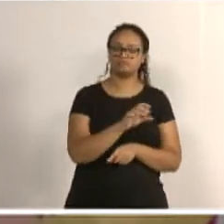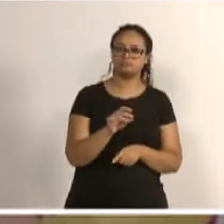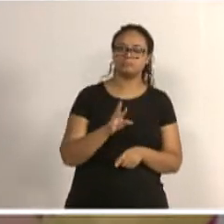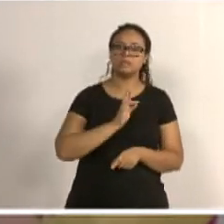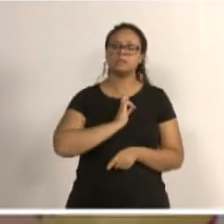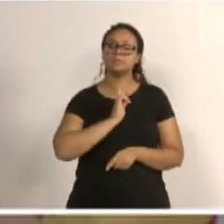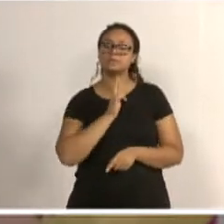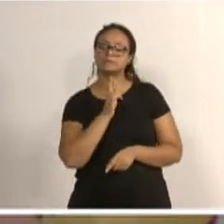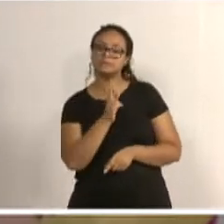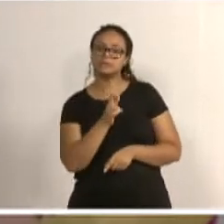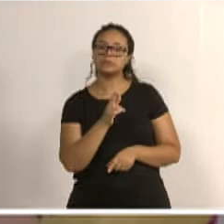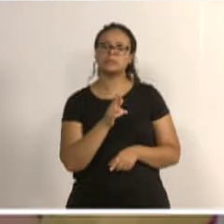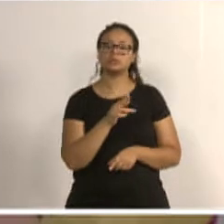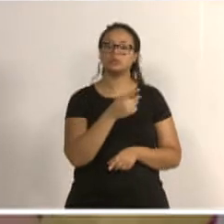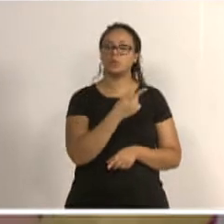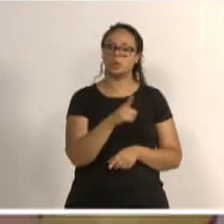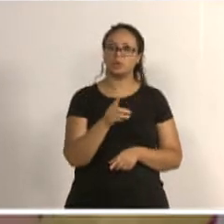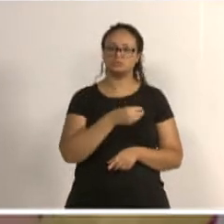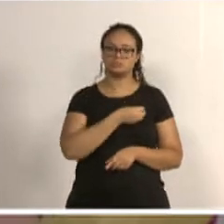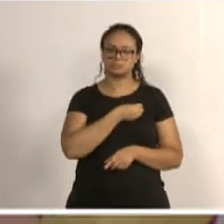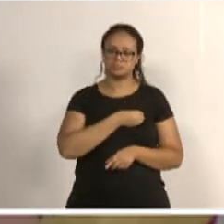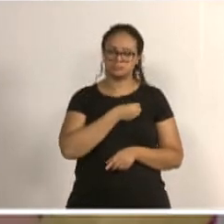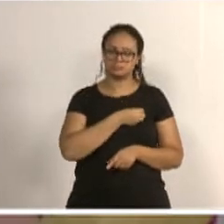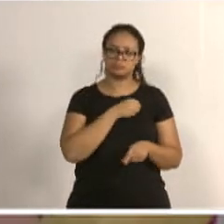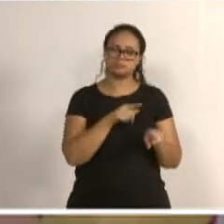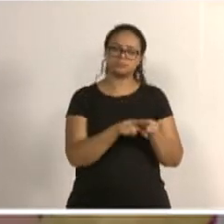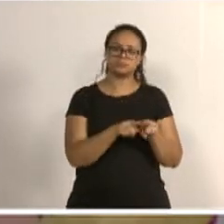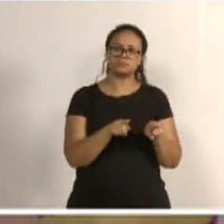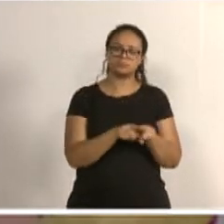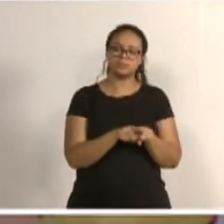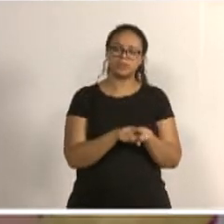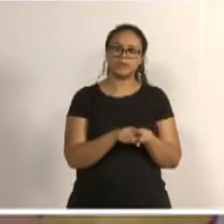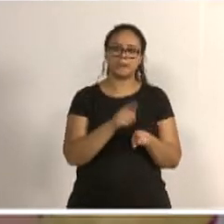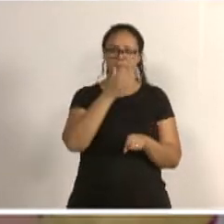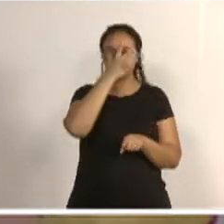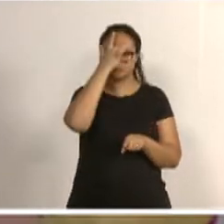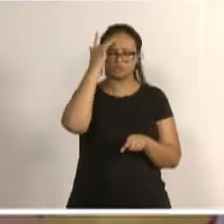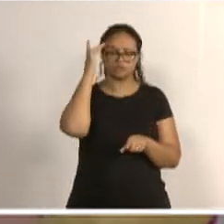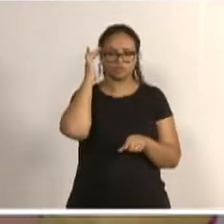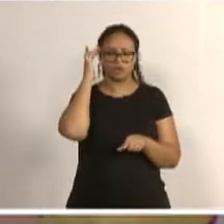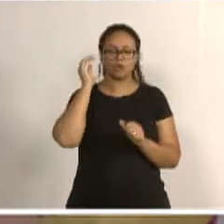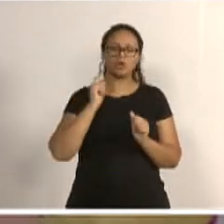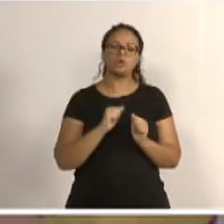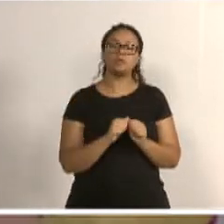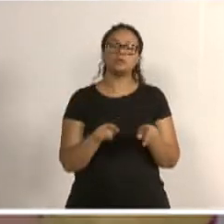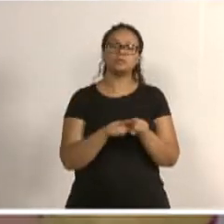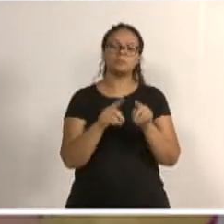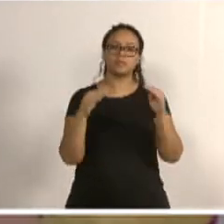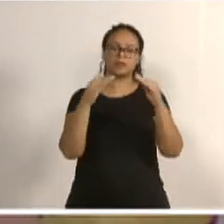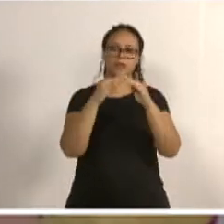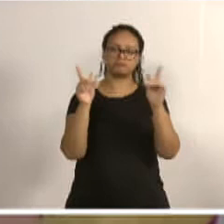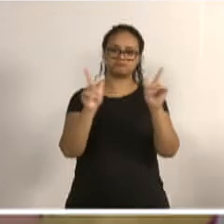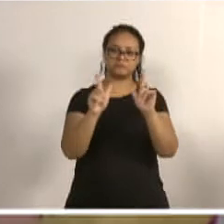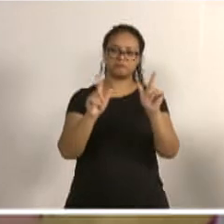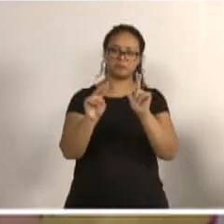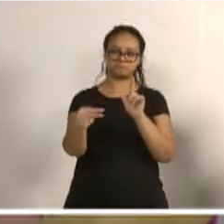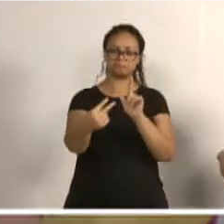classe, demais presentes e aqueles que nos assistem pela TV